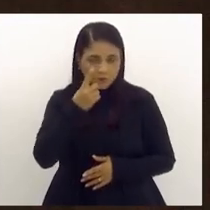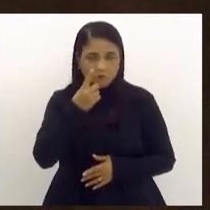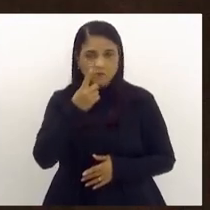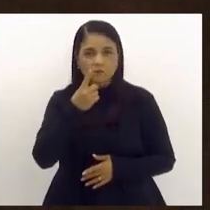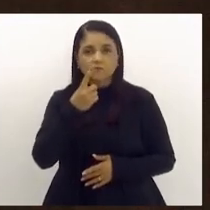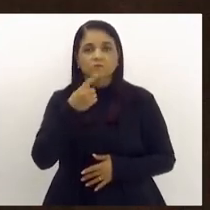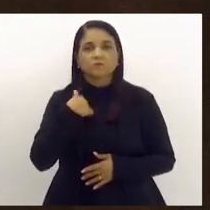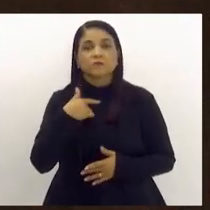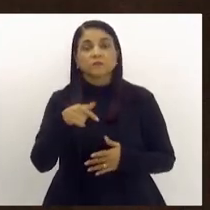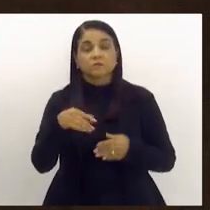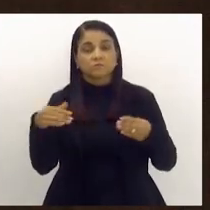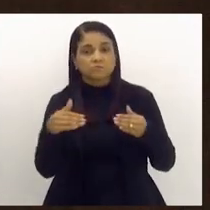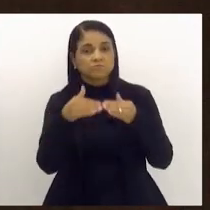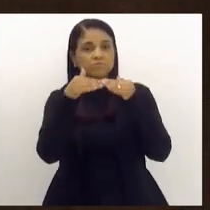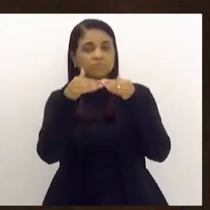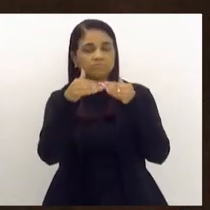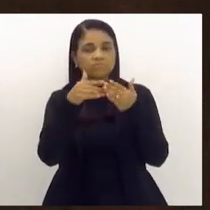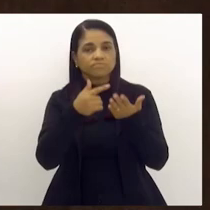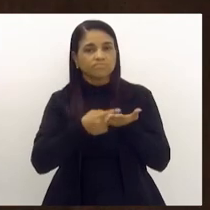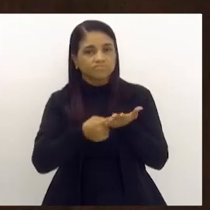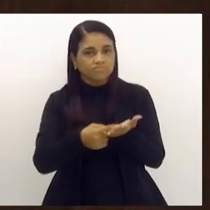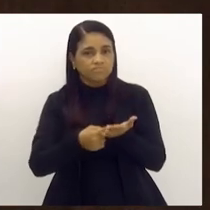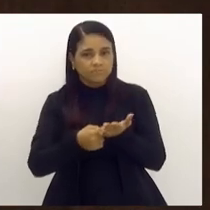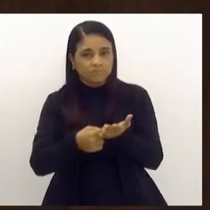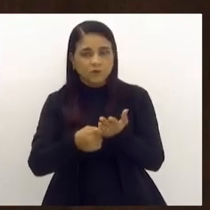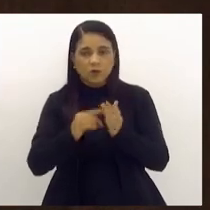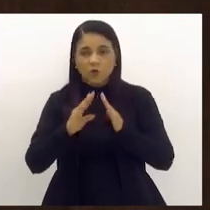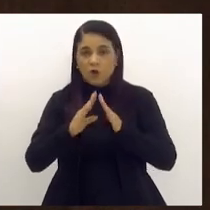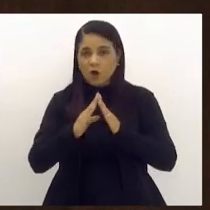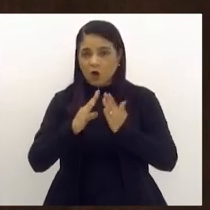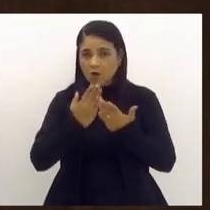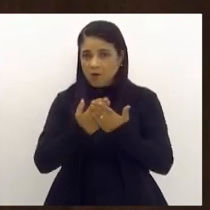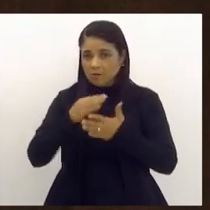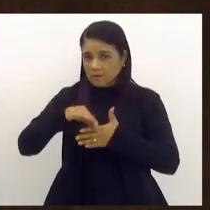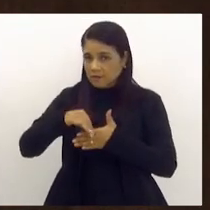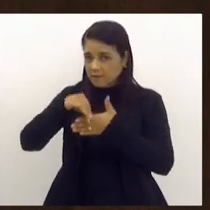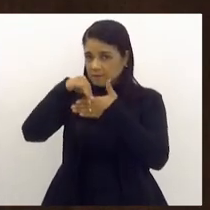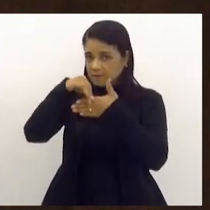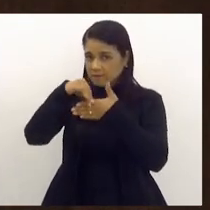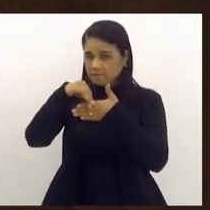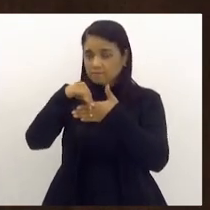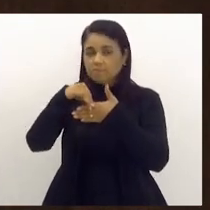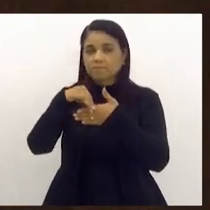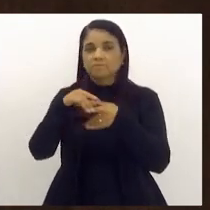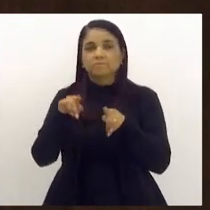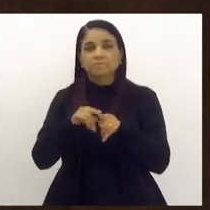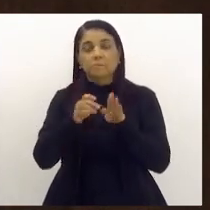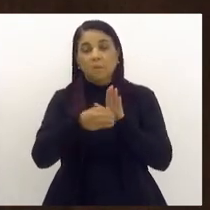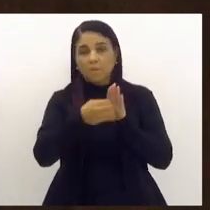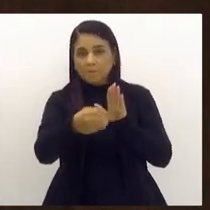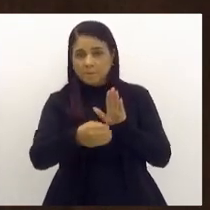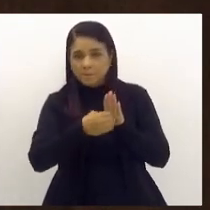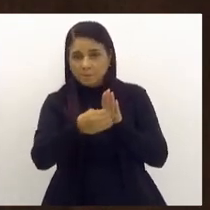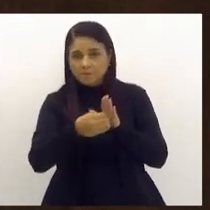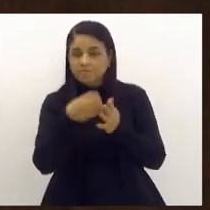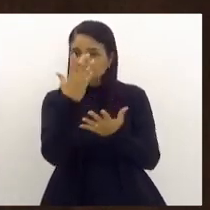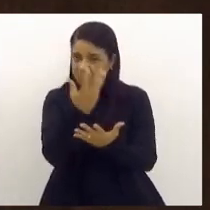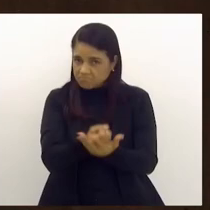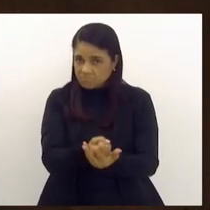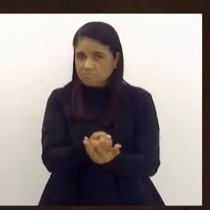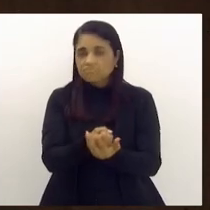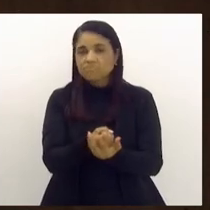vem em conformidade com um acordo entabulado no Colégio de Líderes, de maneira que o parecer é